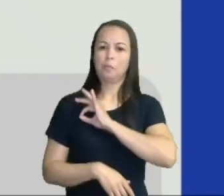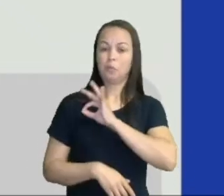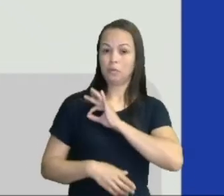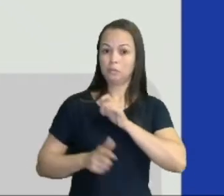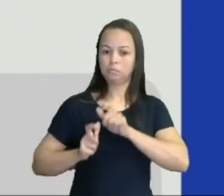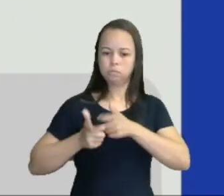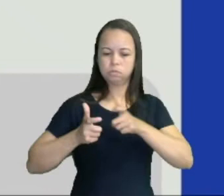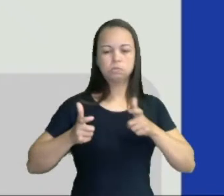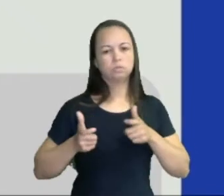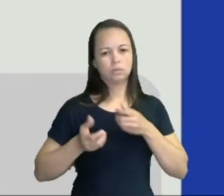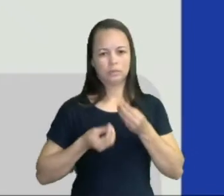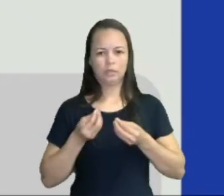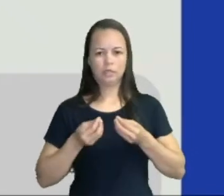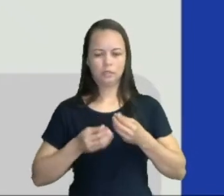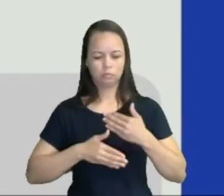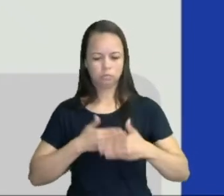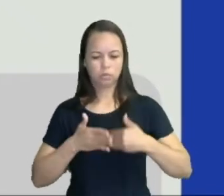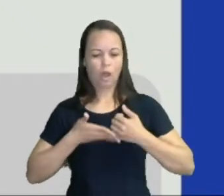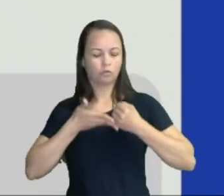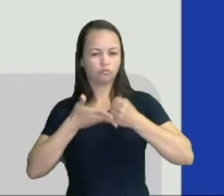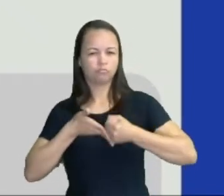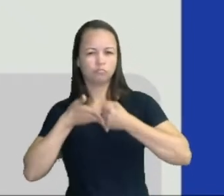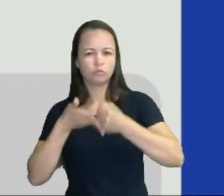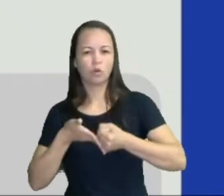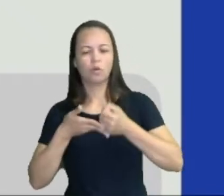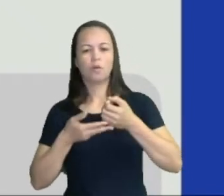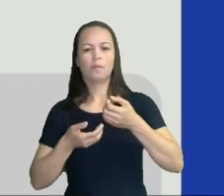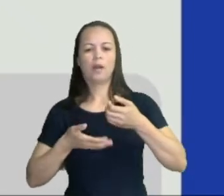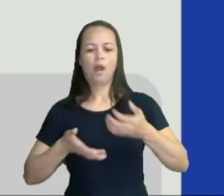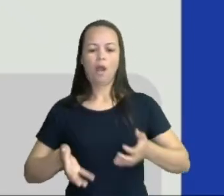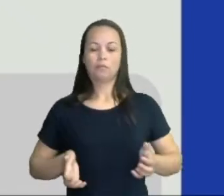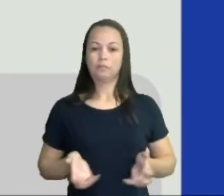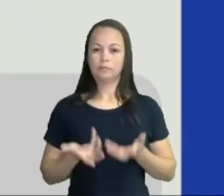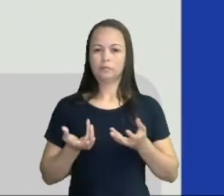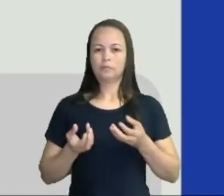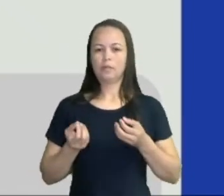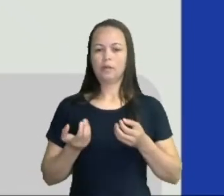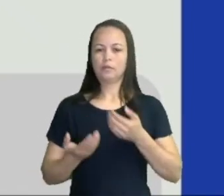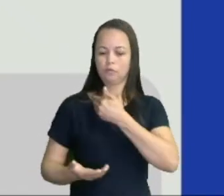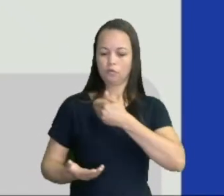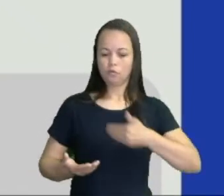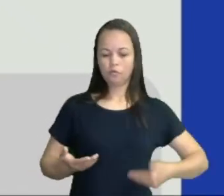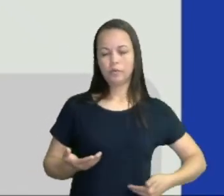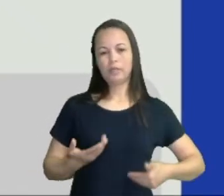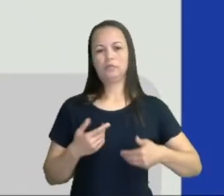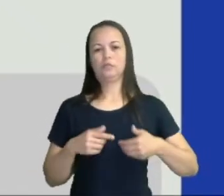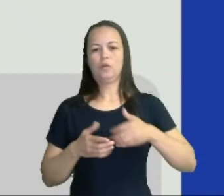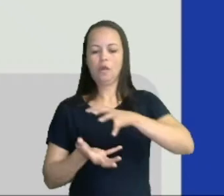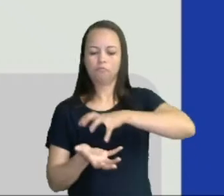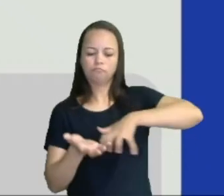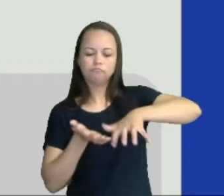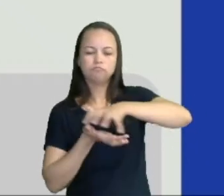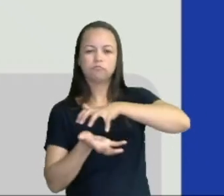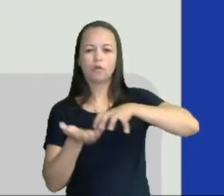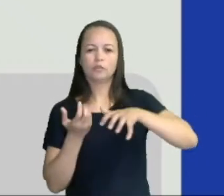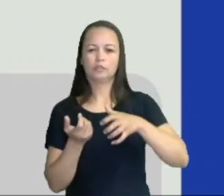e isso contribuiu para que o governo revolucionário, que estava instituído